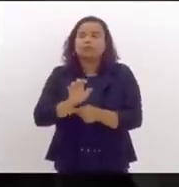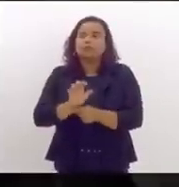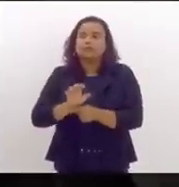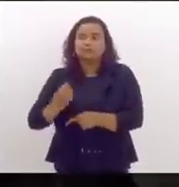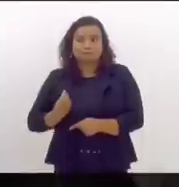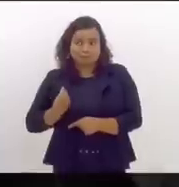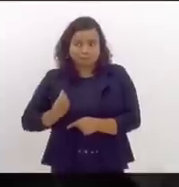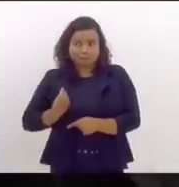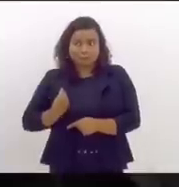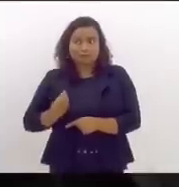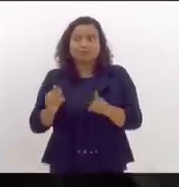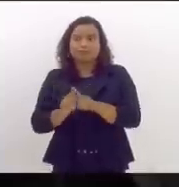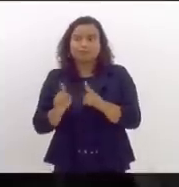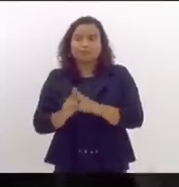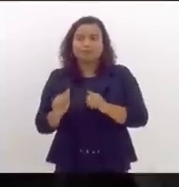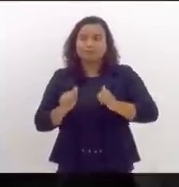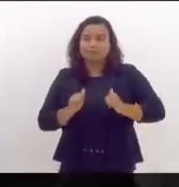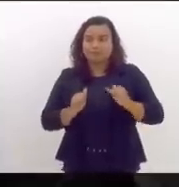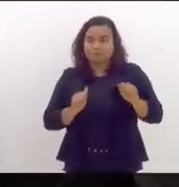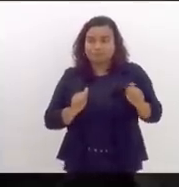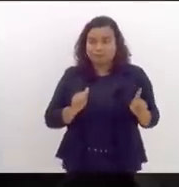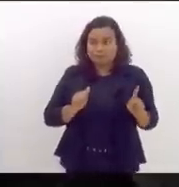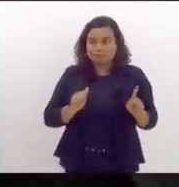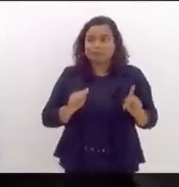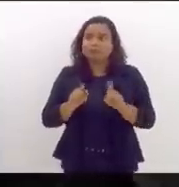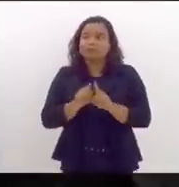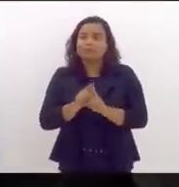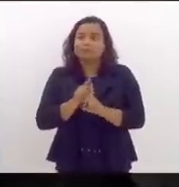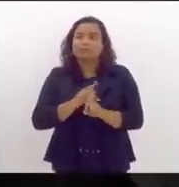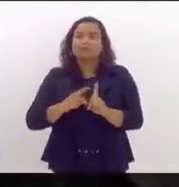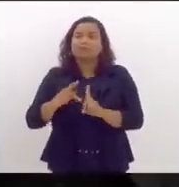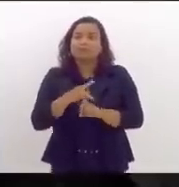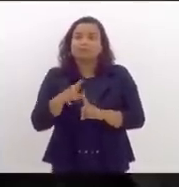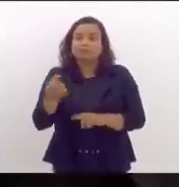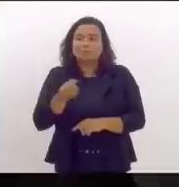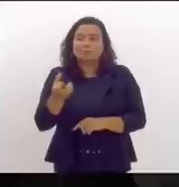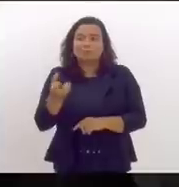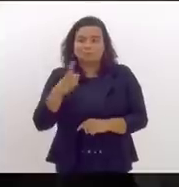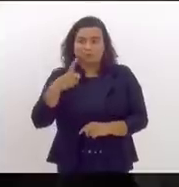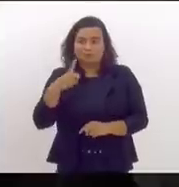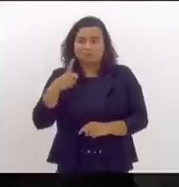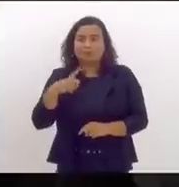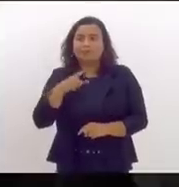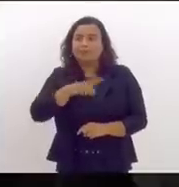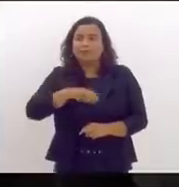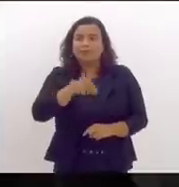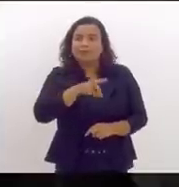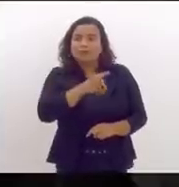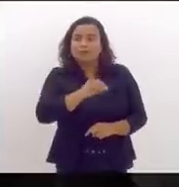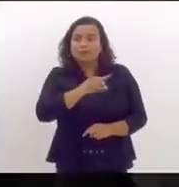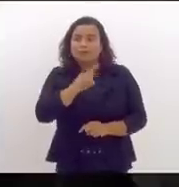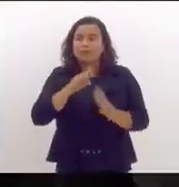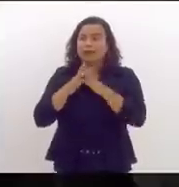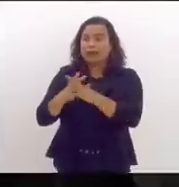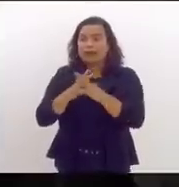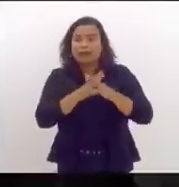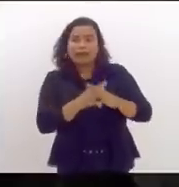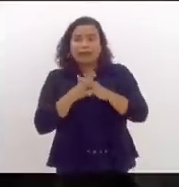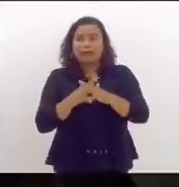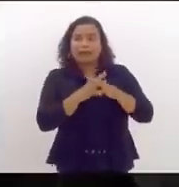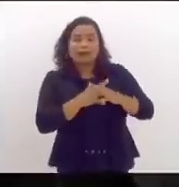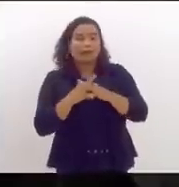ativos inativos e pensionistas que estão extremamente confusos